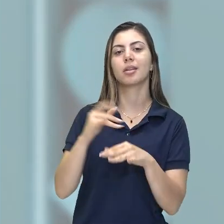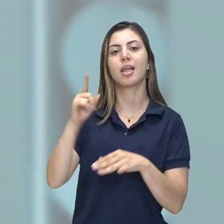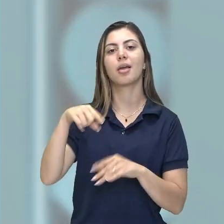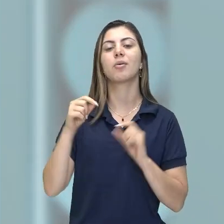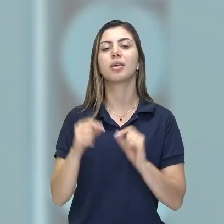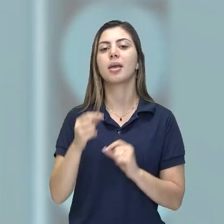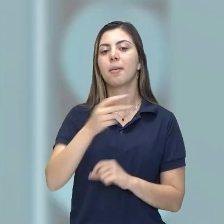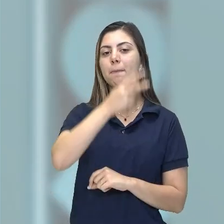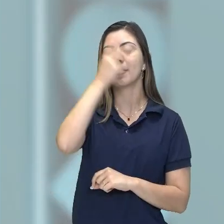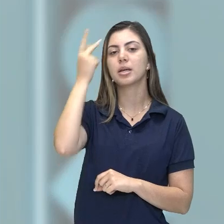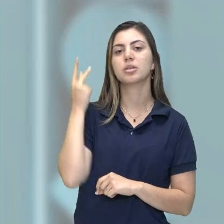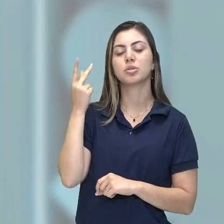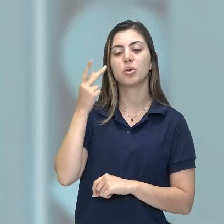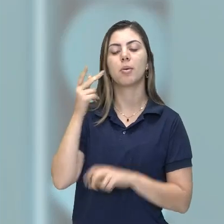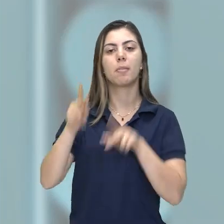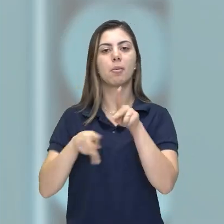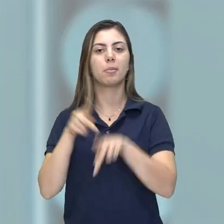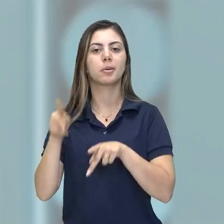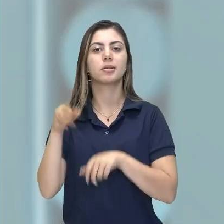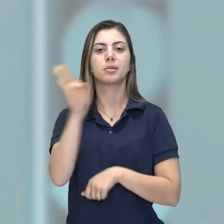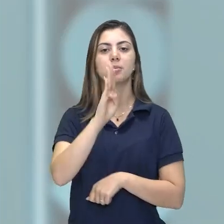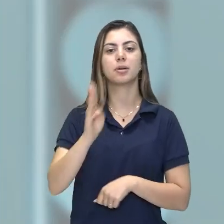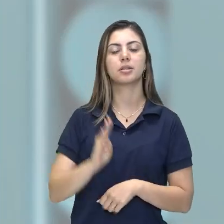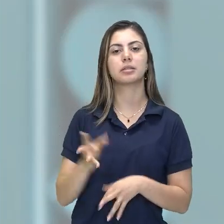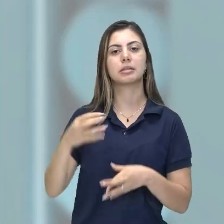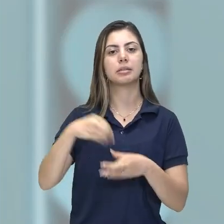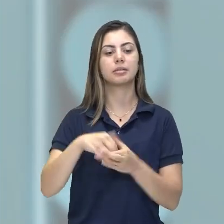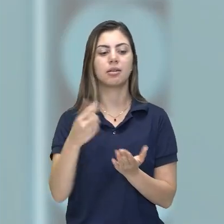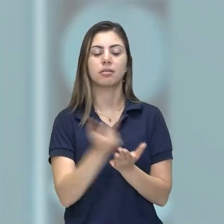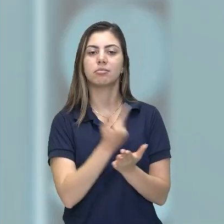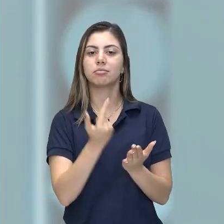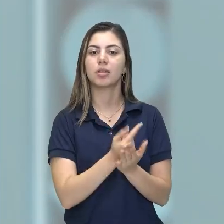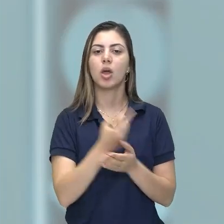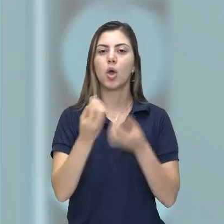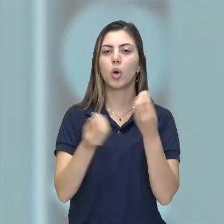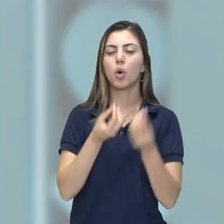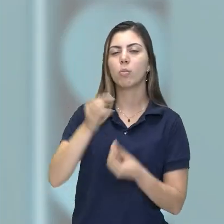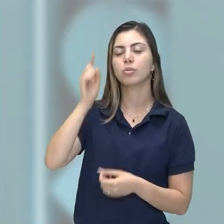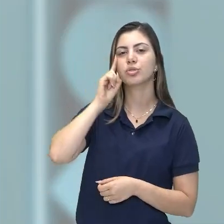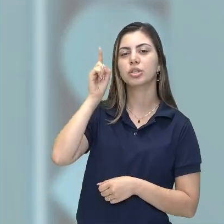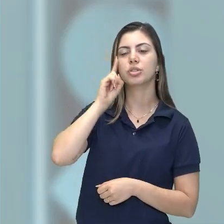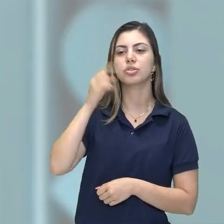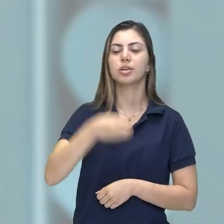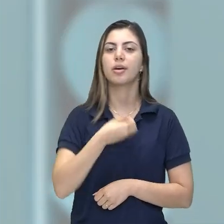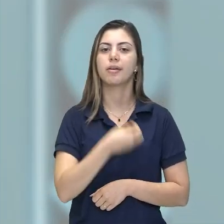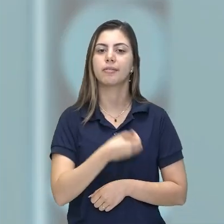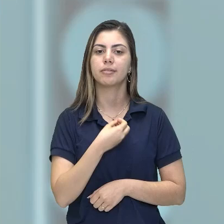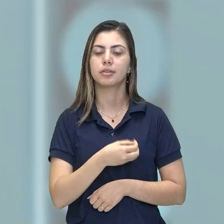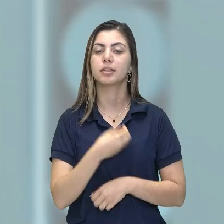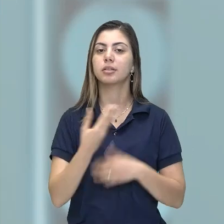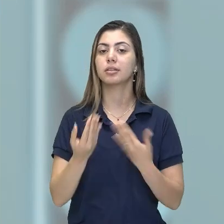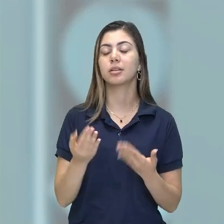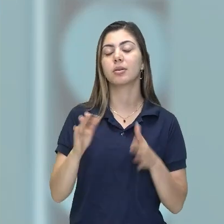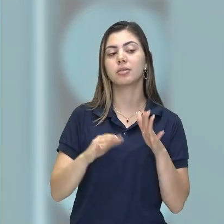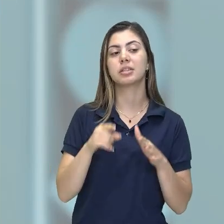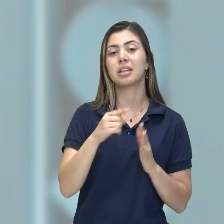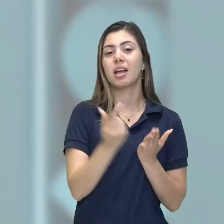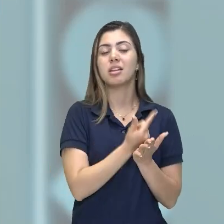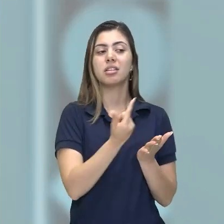as obras, para falar um pouquinho sobre esse cotidiano, esse dia a dia, trazer algo que geralmente a literatura não